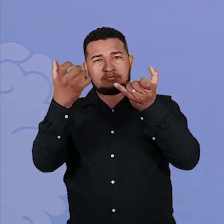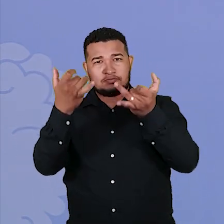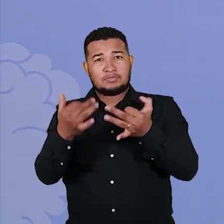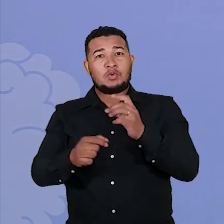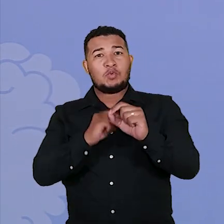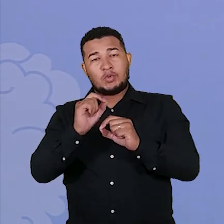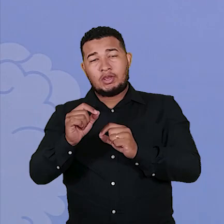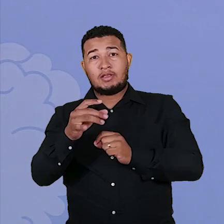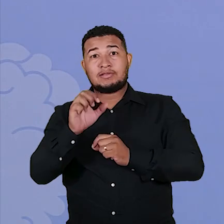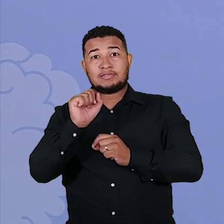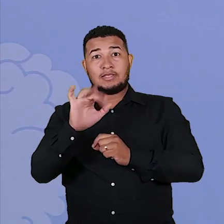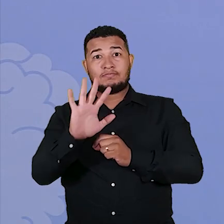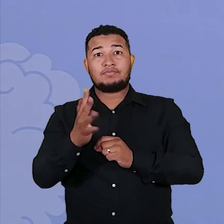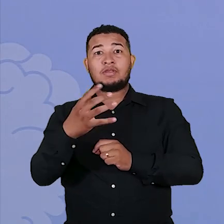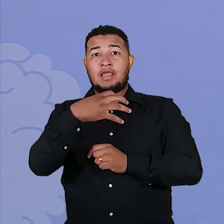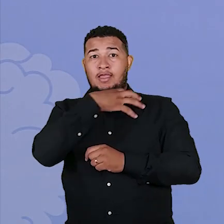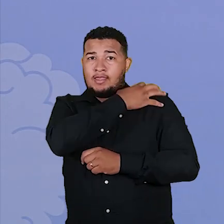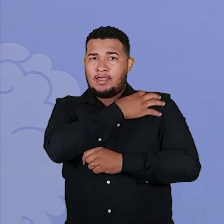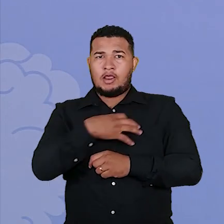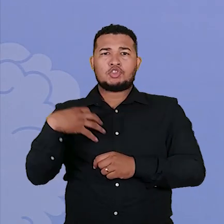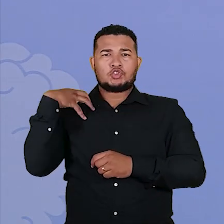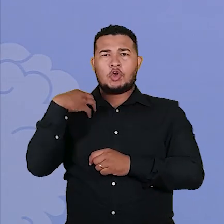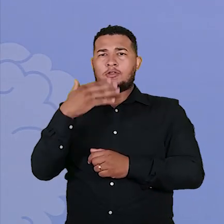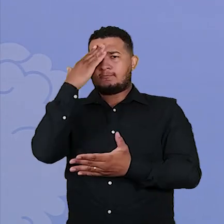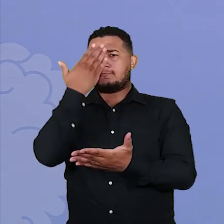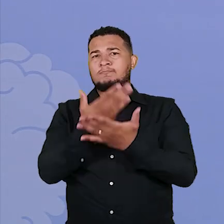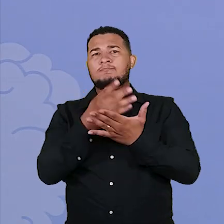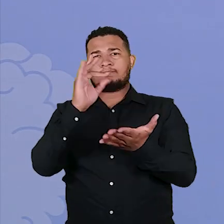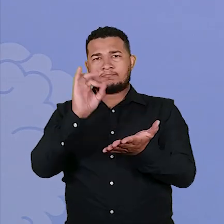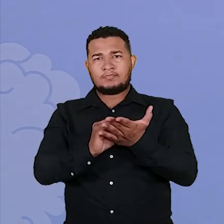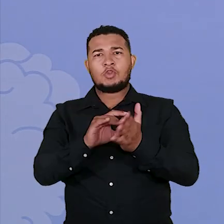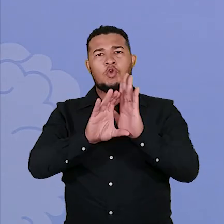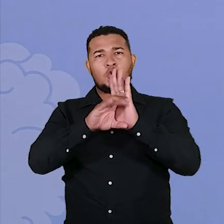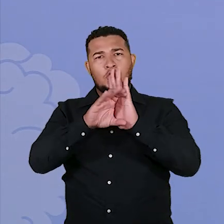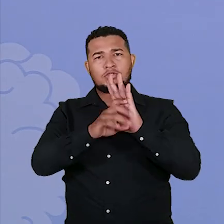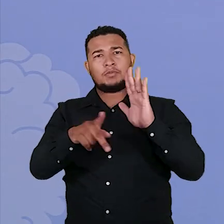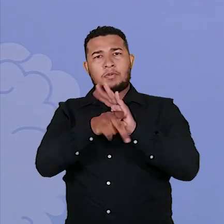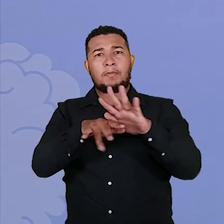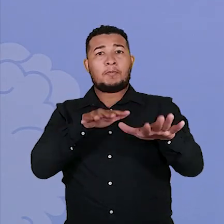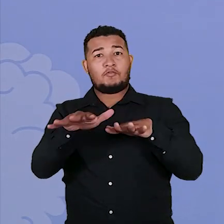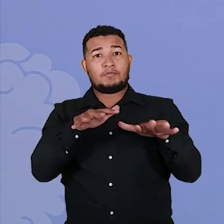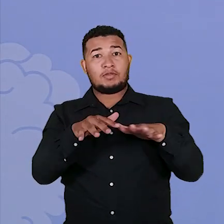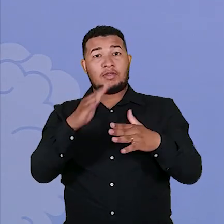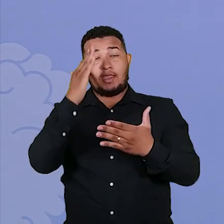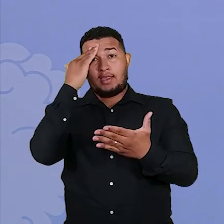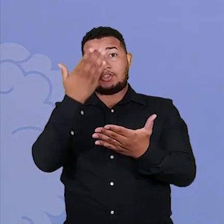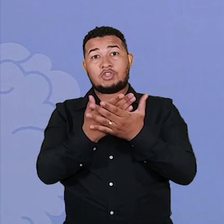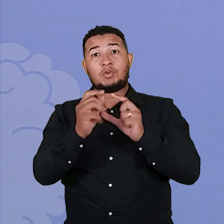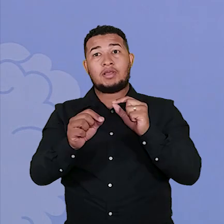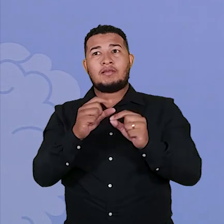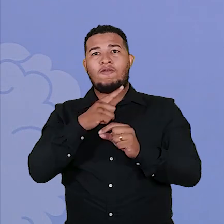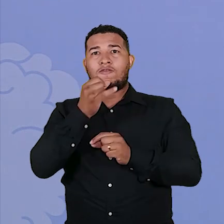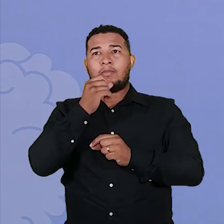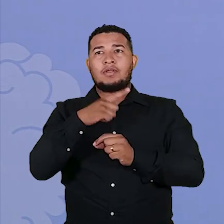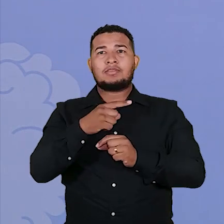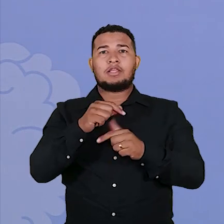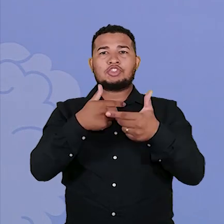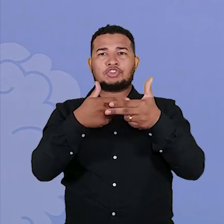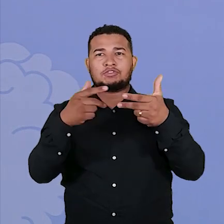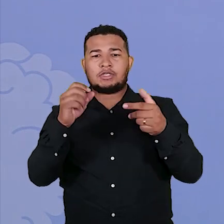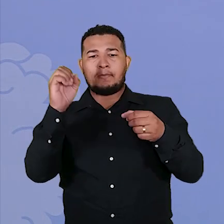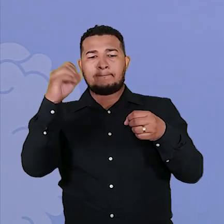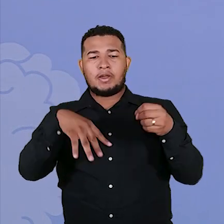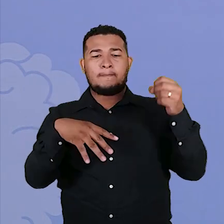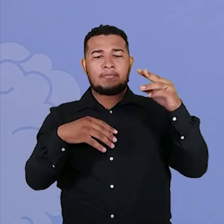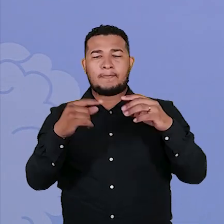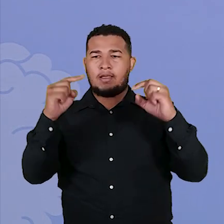aula que quando o aristóteles acreditava né deus conceito de momento ele acreditava que quando eu tinha dois pesos diferentes